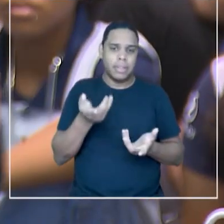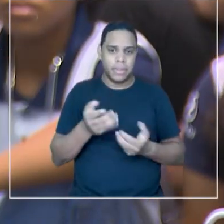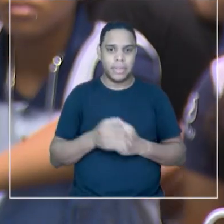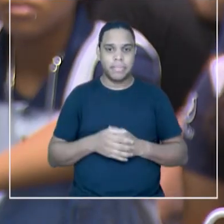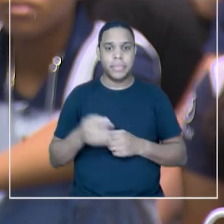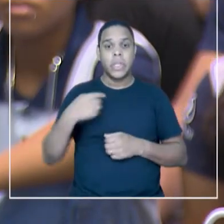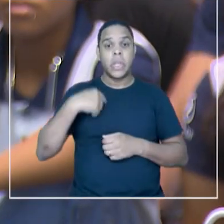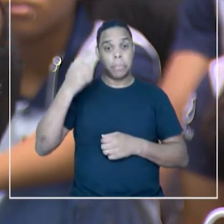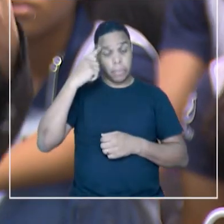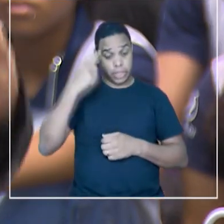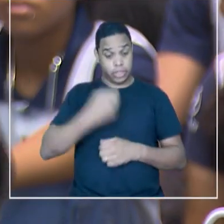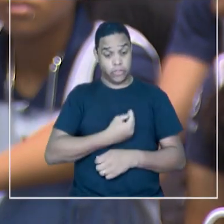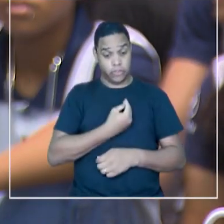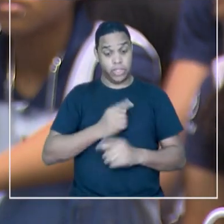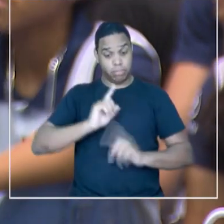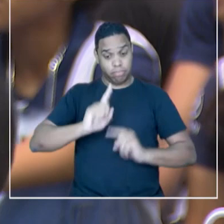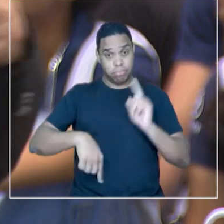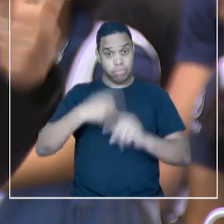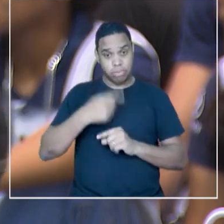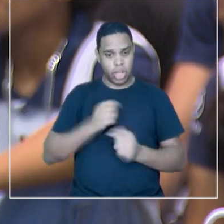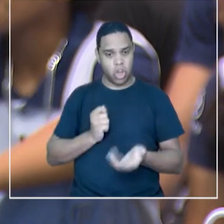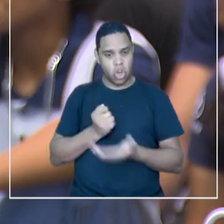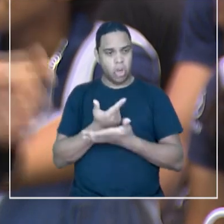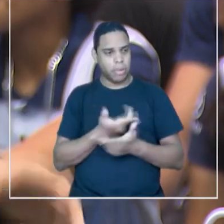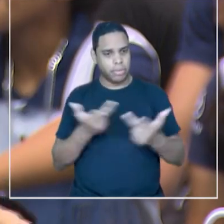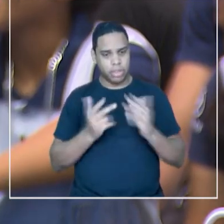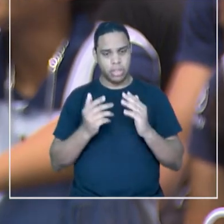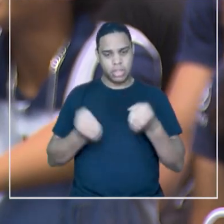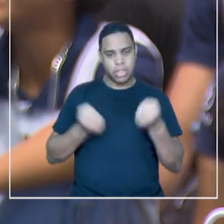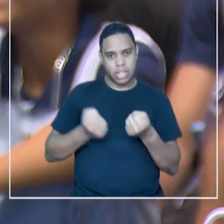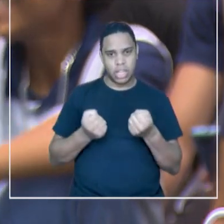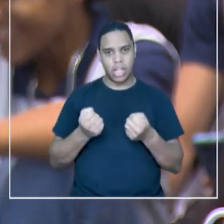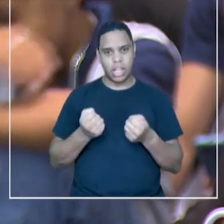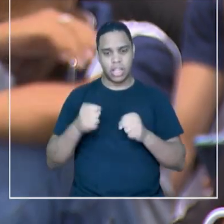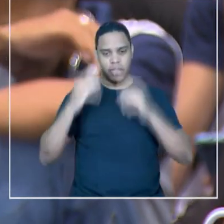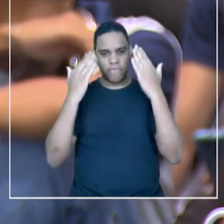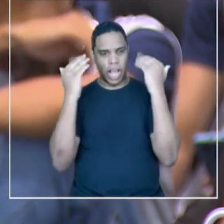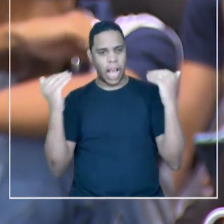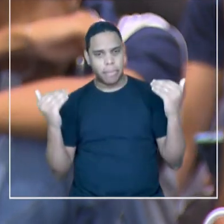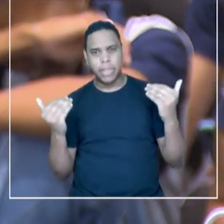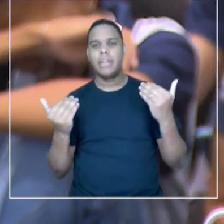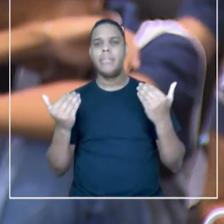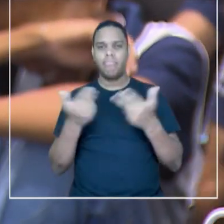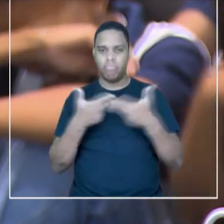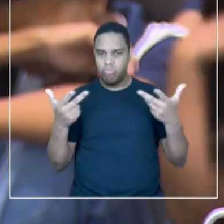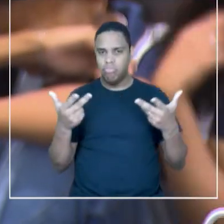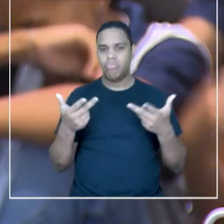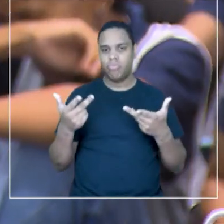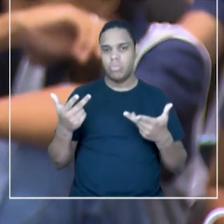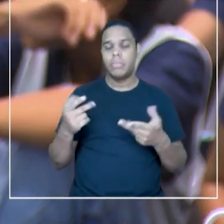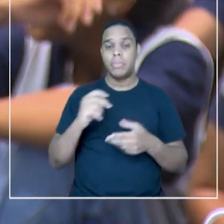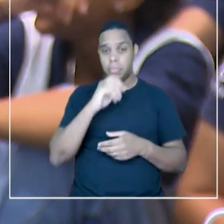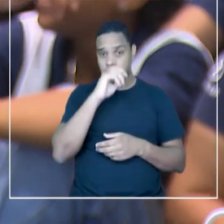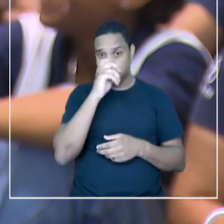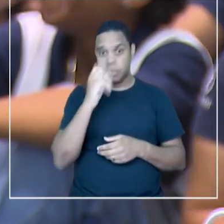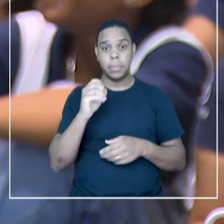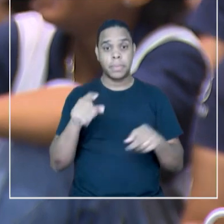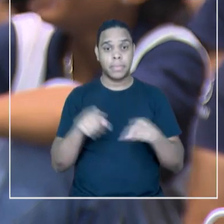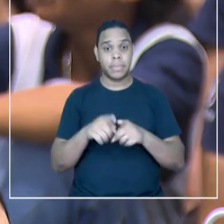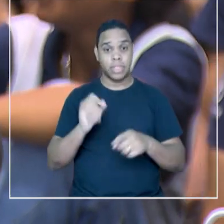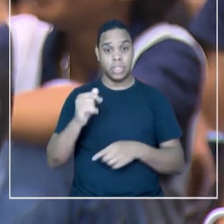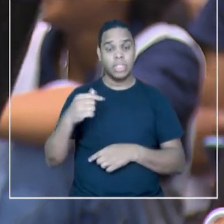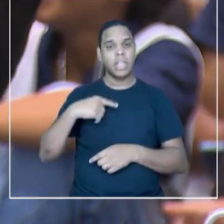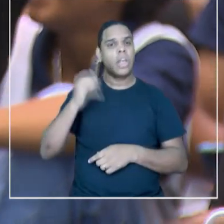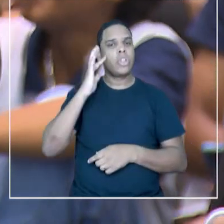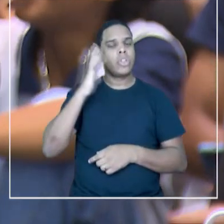da vida é ter bens materiais, carro, popularidade, e, de certa forma, também, assim, se eu tivesse grana, eu ia